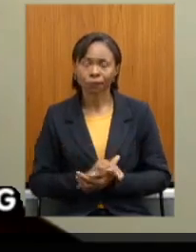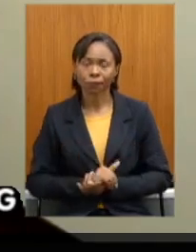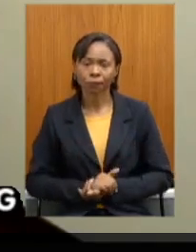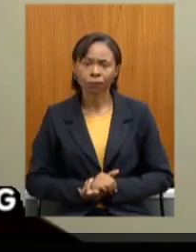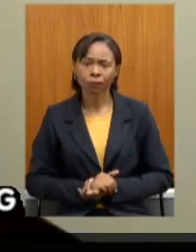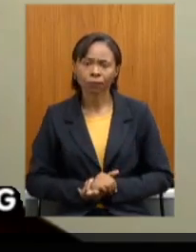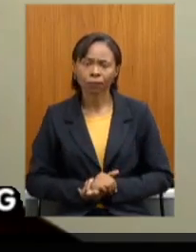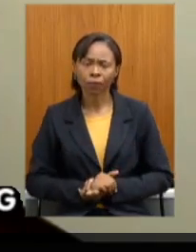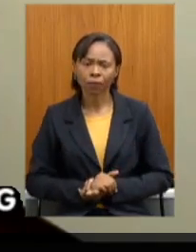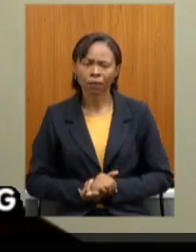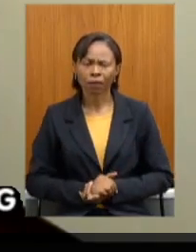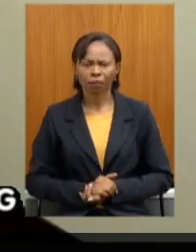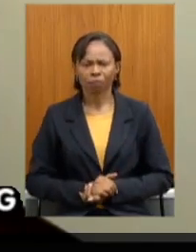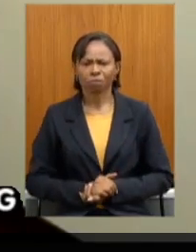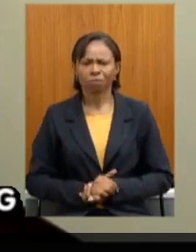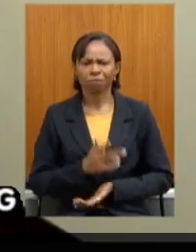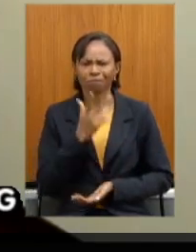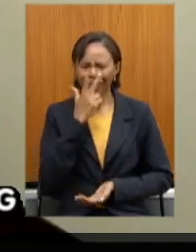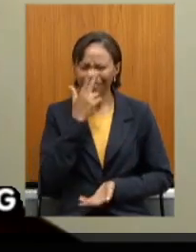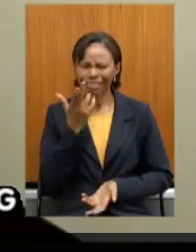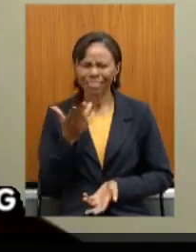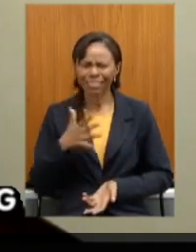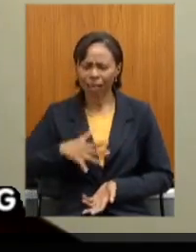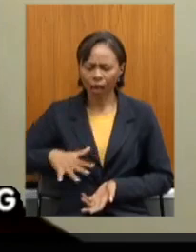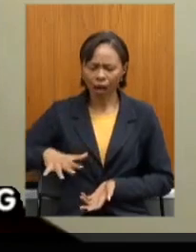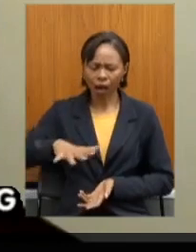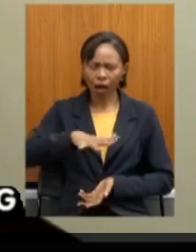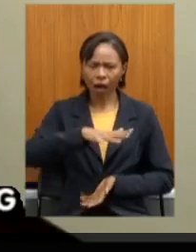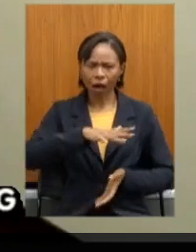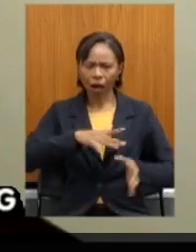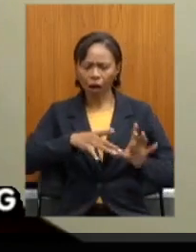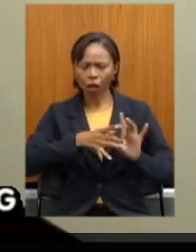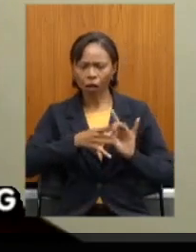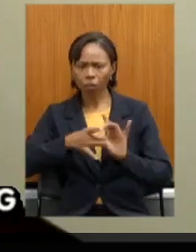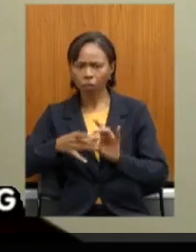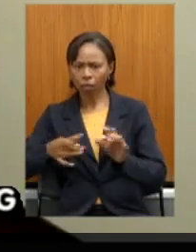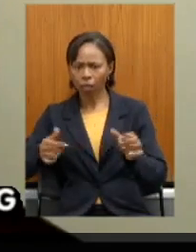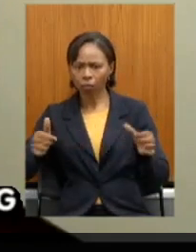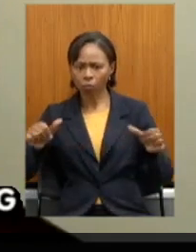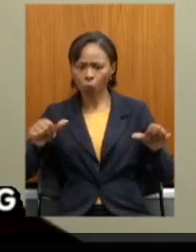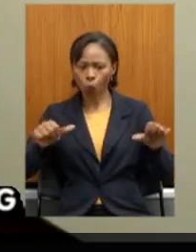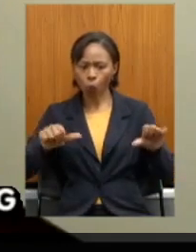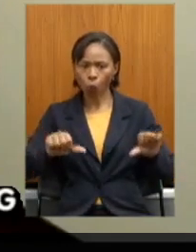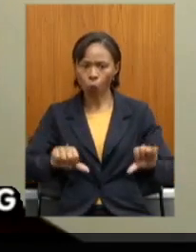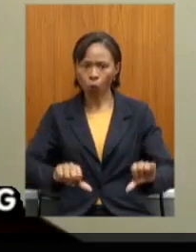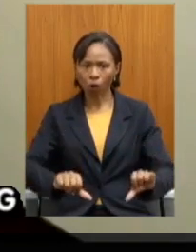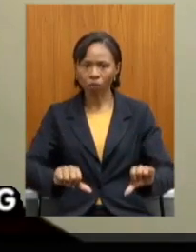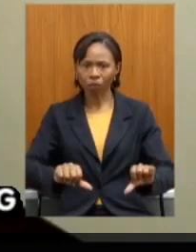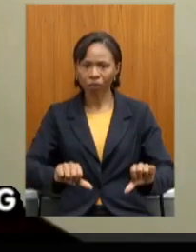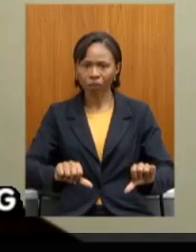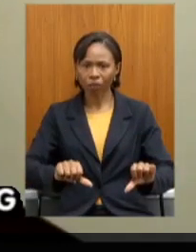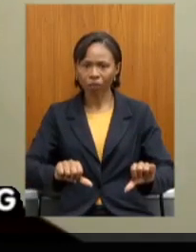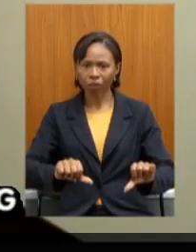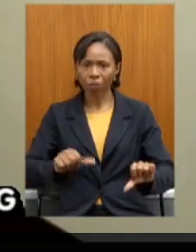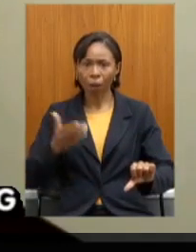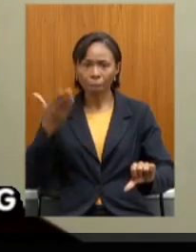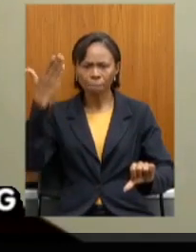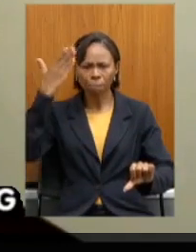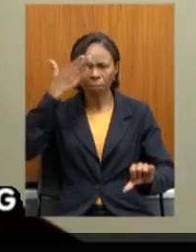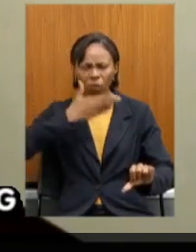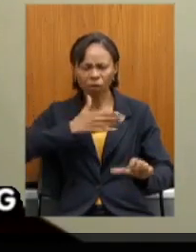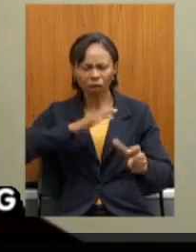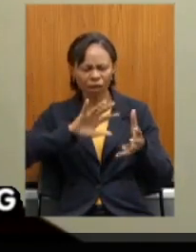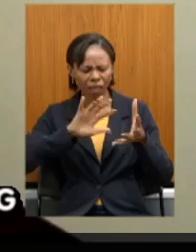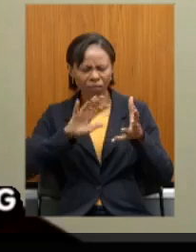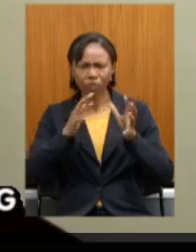Parece que se prepara um ambiente catastrófico para aprovar atropeladamente uma reforma sem o